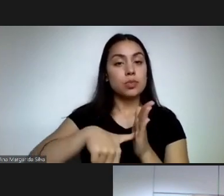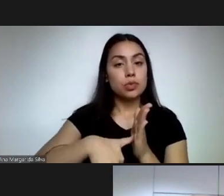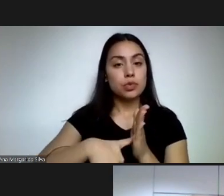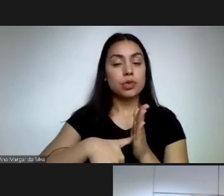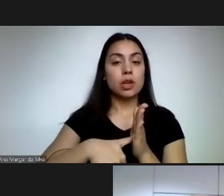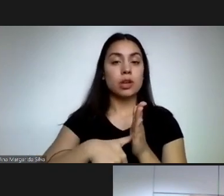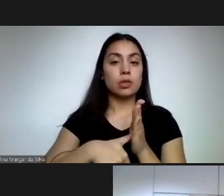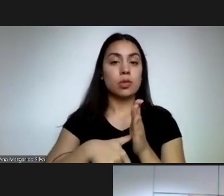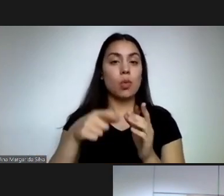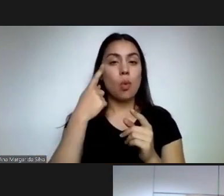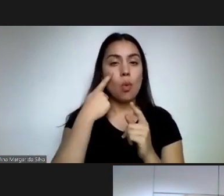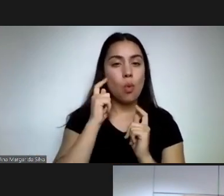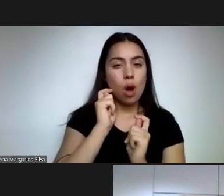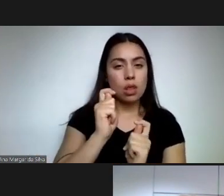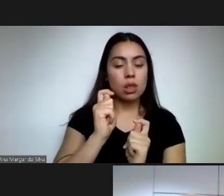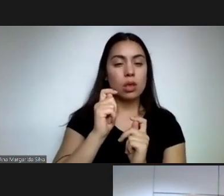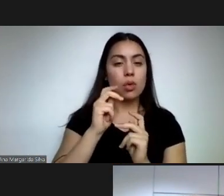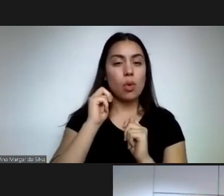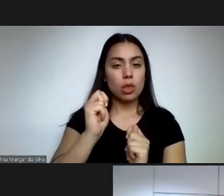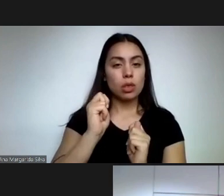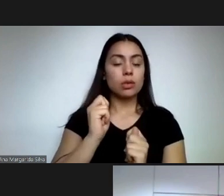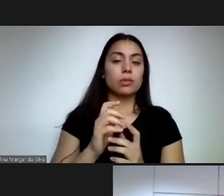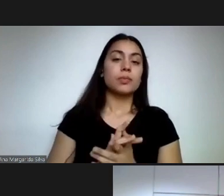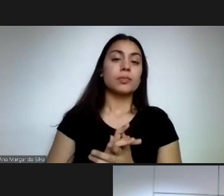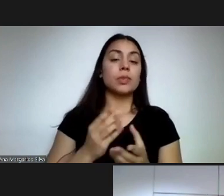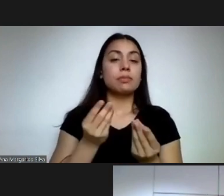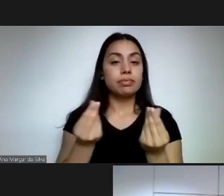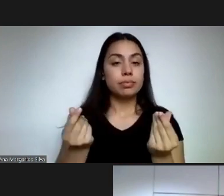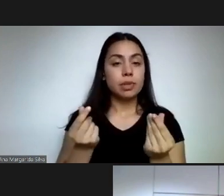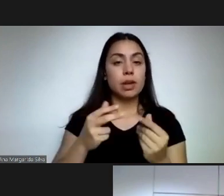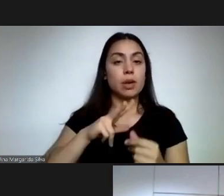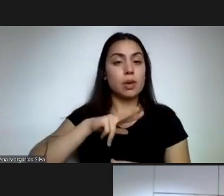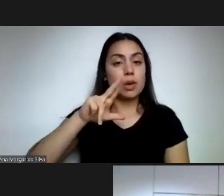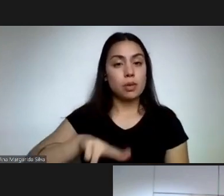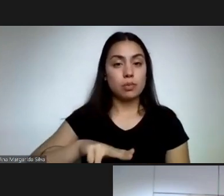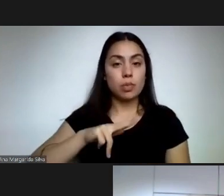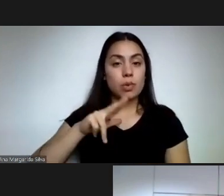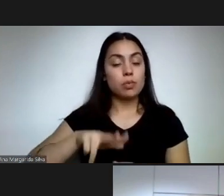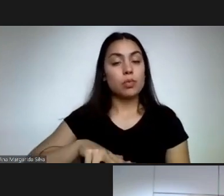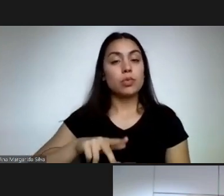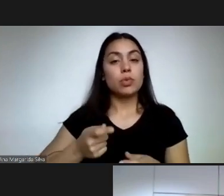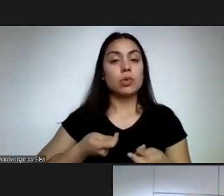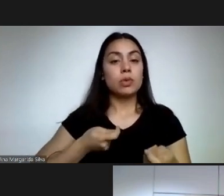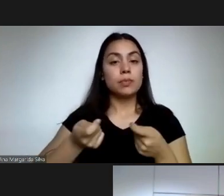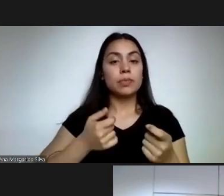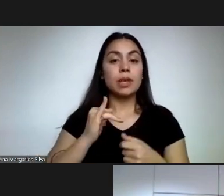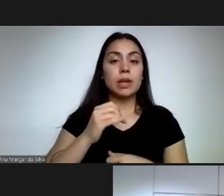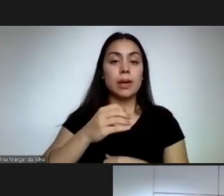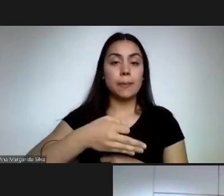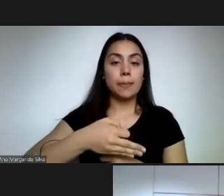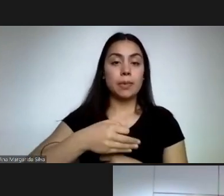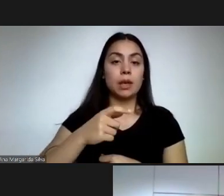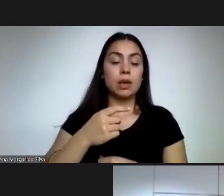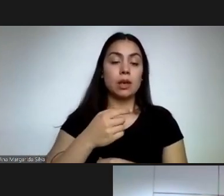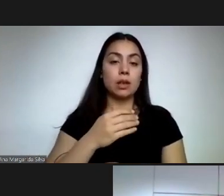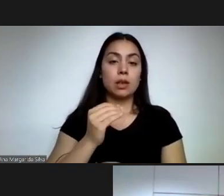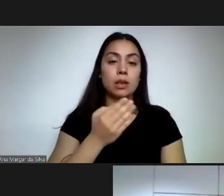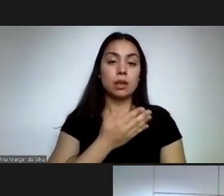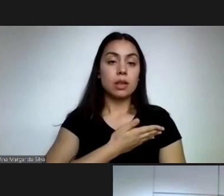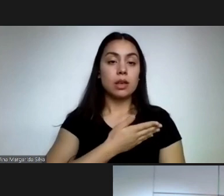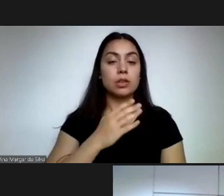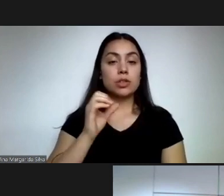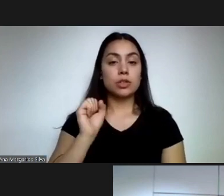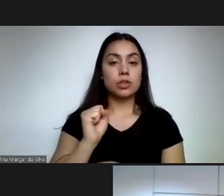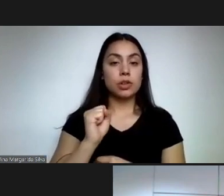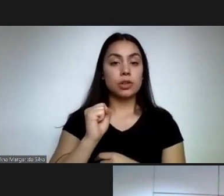setor da juventude, do Conselho da Europa, que em Portugal foi liderada pelo IPDJ, portanto, pelo Instituto Português do Desporto e da